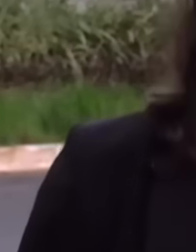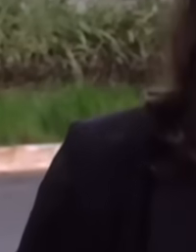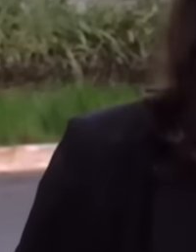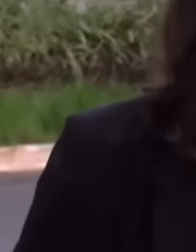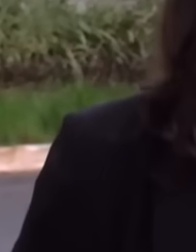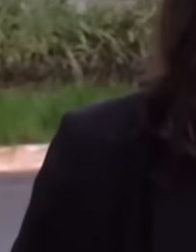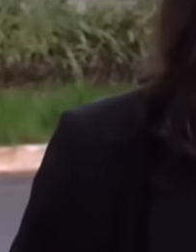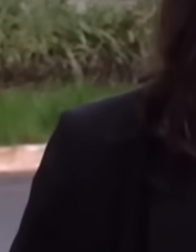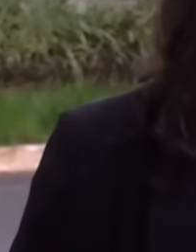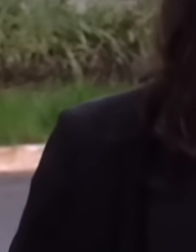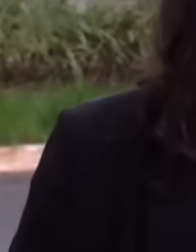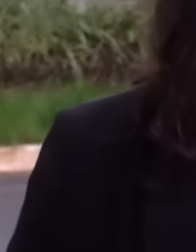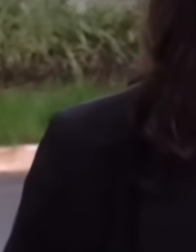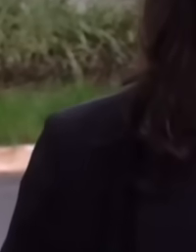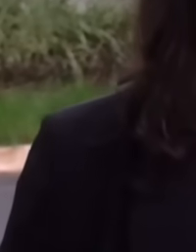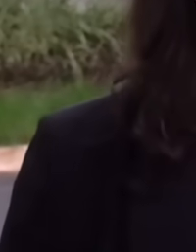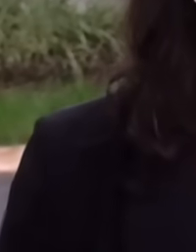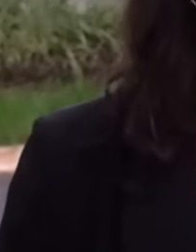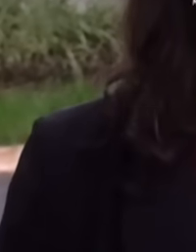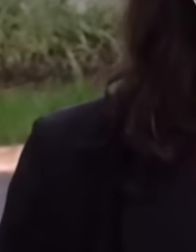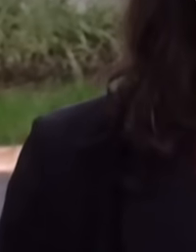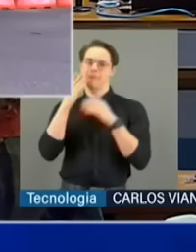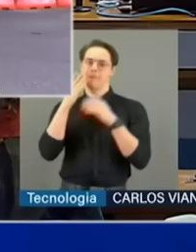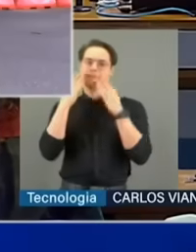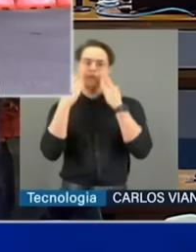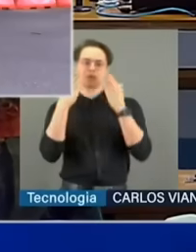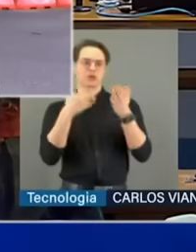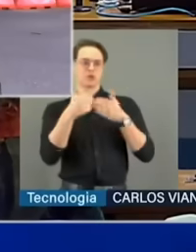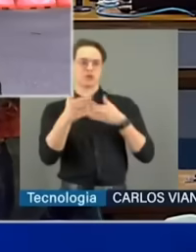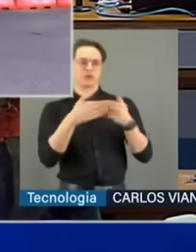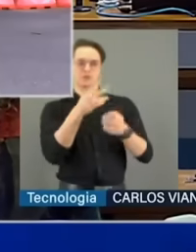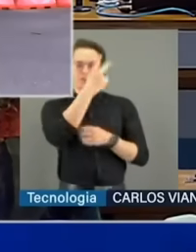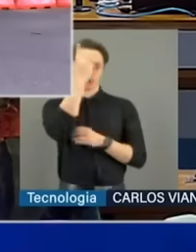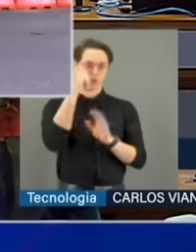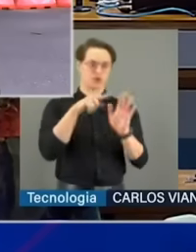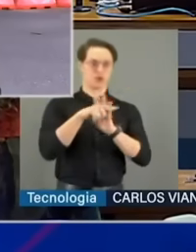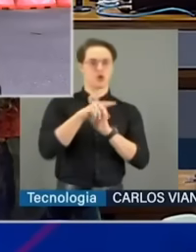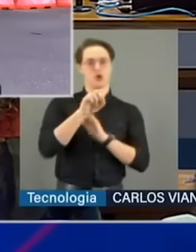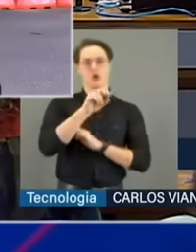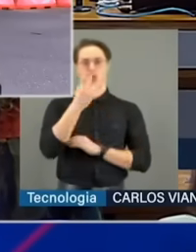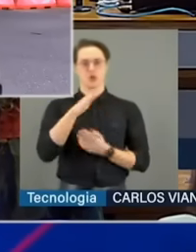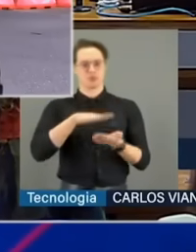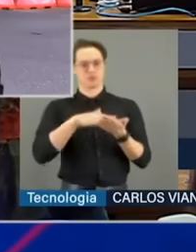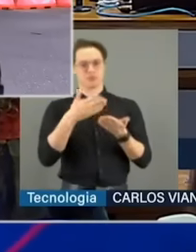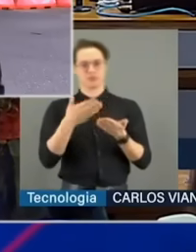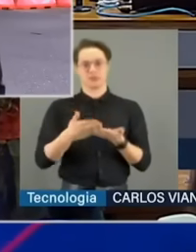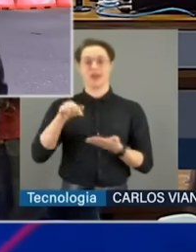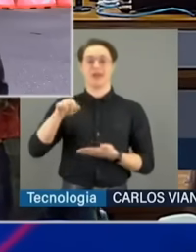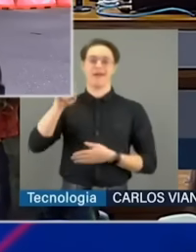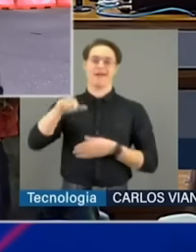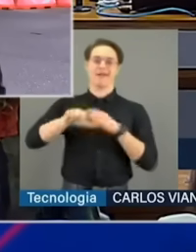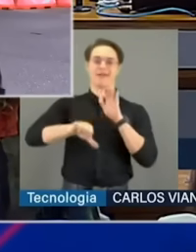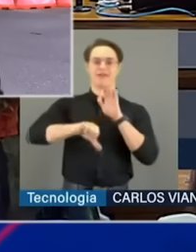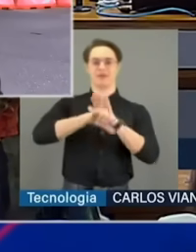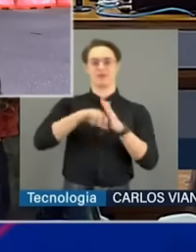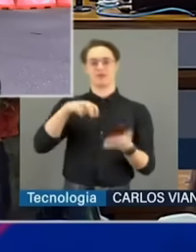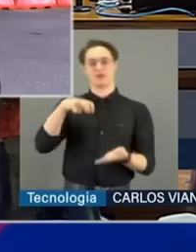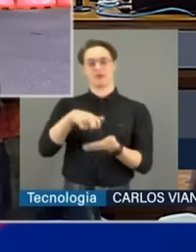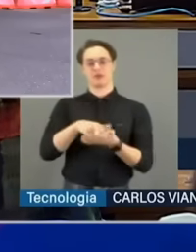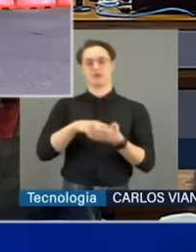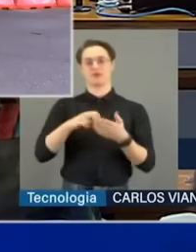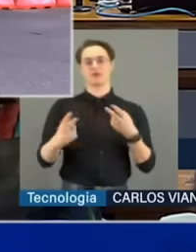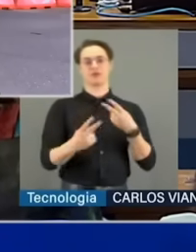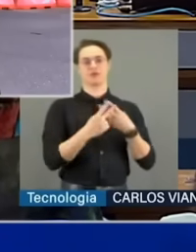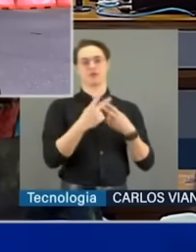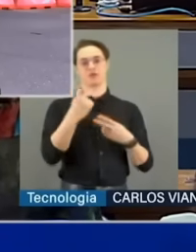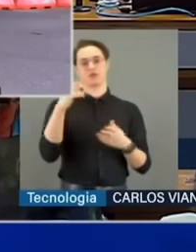ele apresentou novos indícios, segundo o advogado dele, novos indícios à investigação. Um áudio comprovando pagamentos feitos a